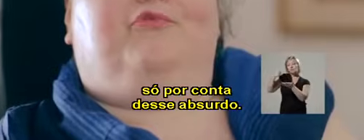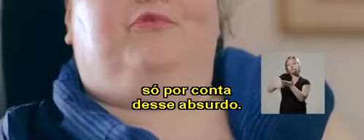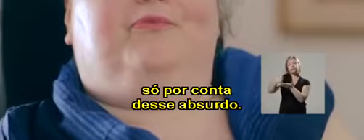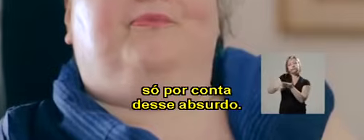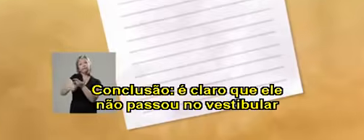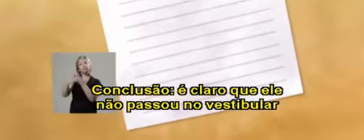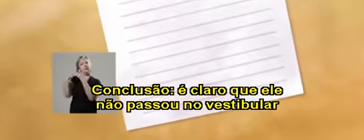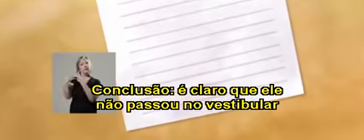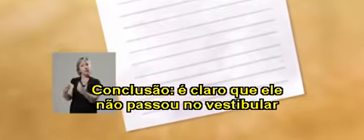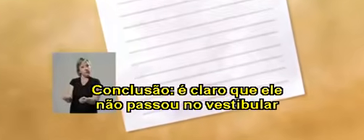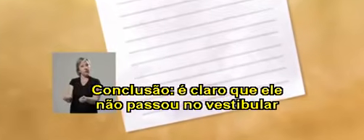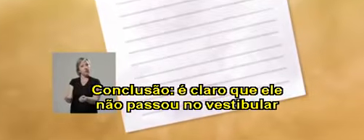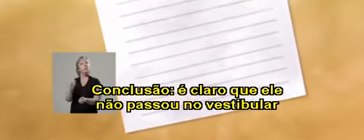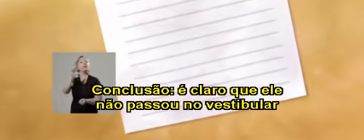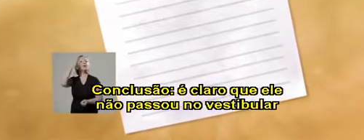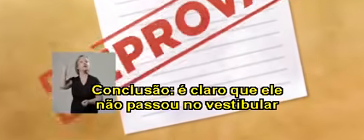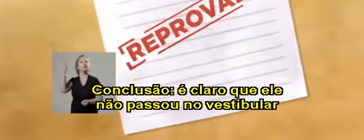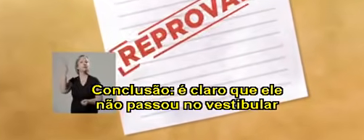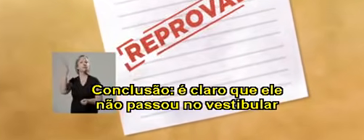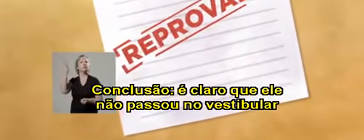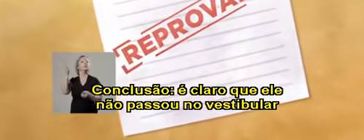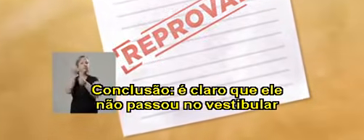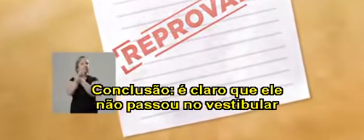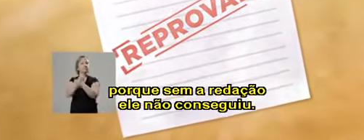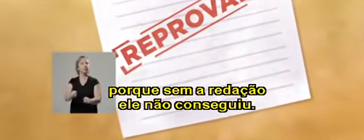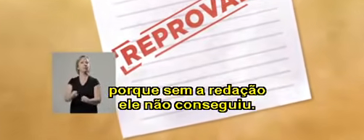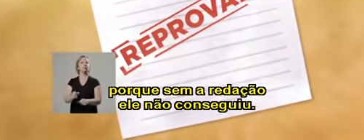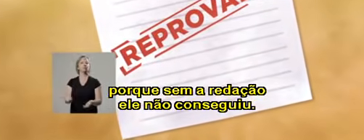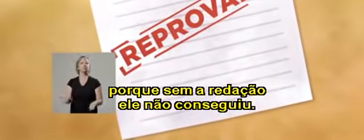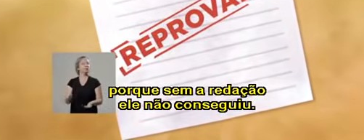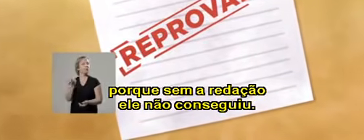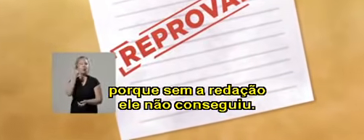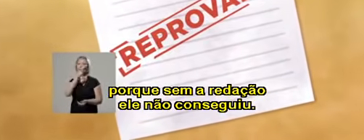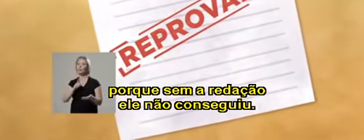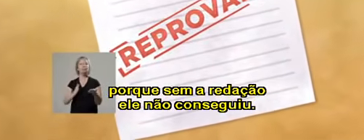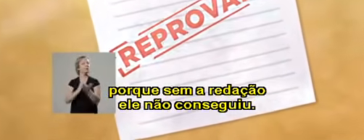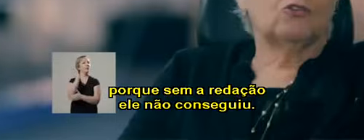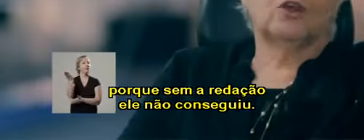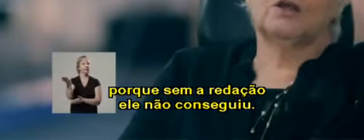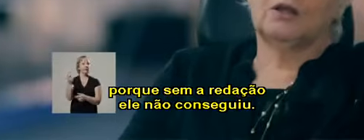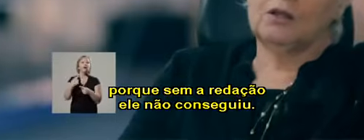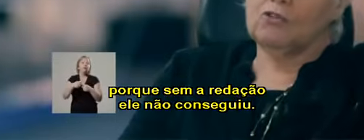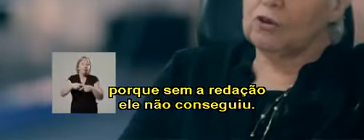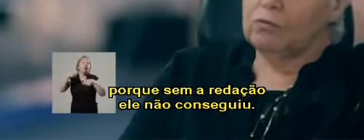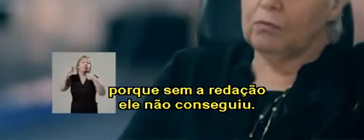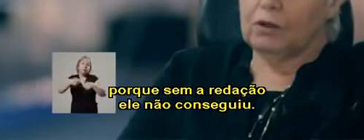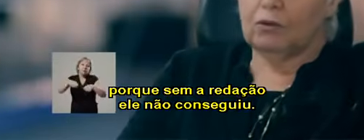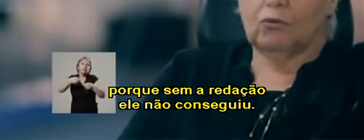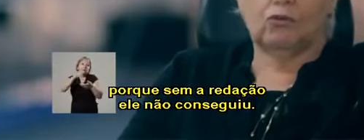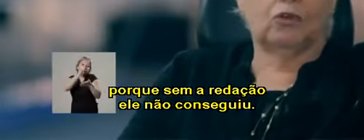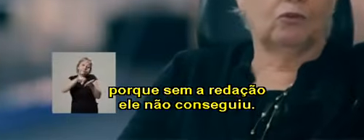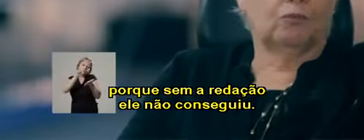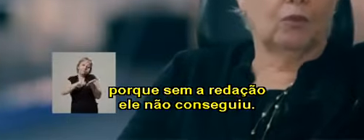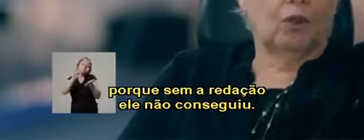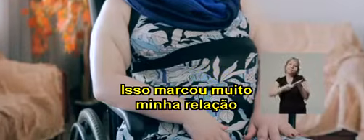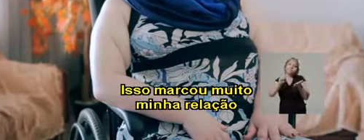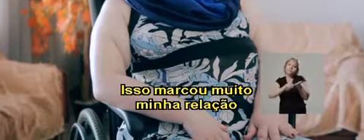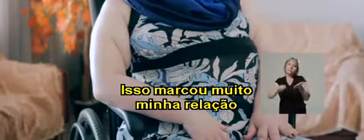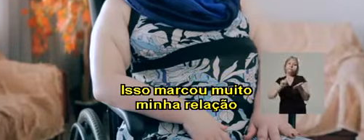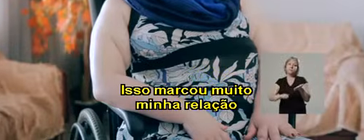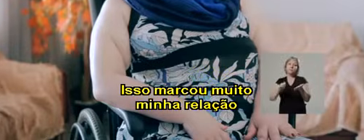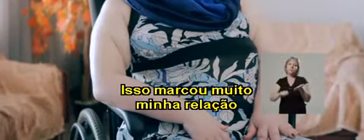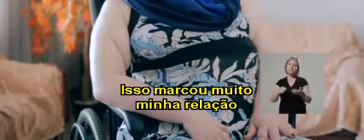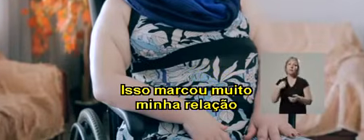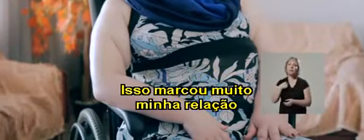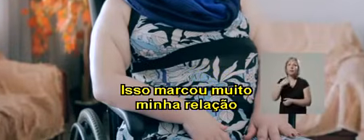desse absurdo. Conclusão, é claro, não passou no vestibular, né? Porque sem a redação ele não conseguiu.